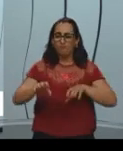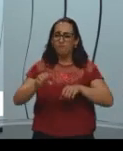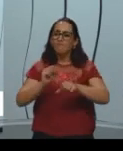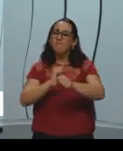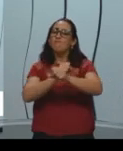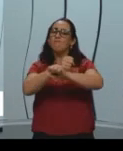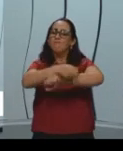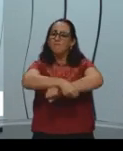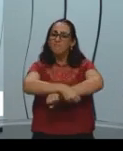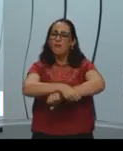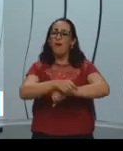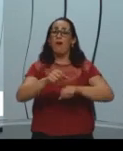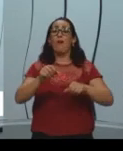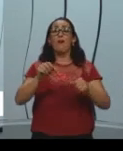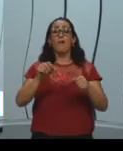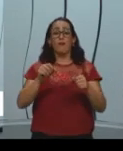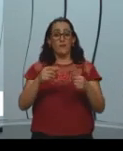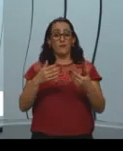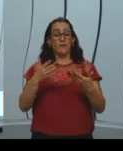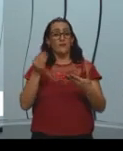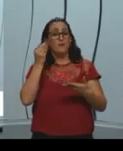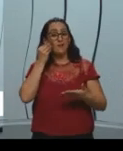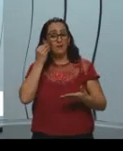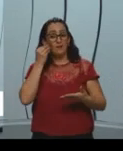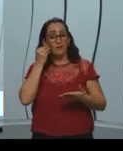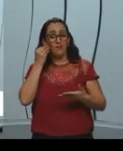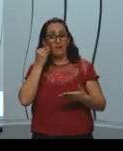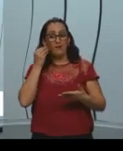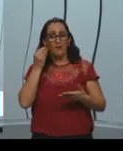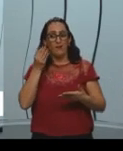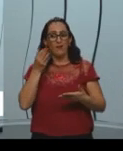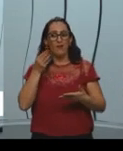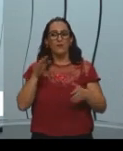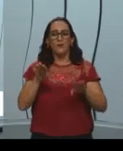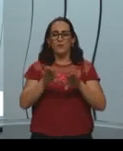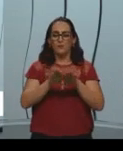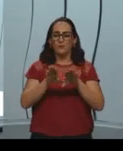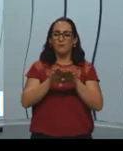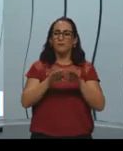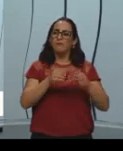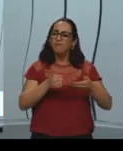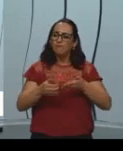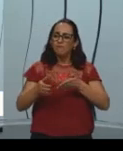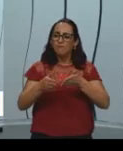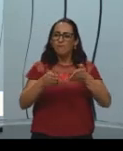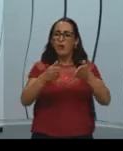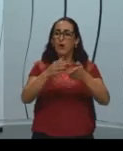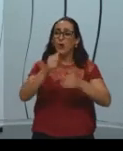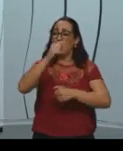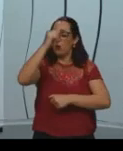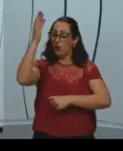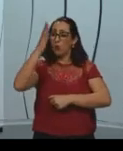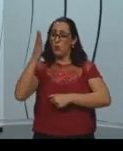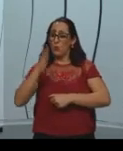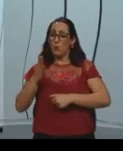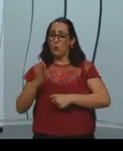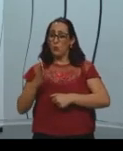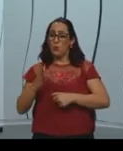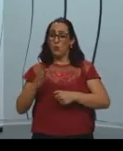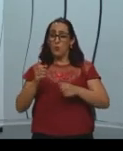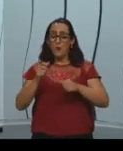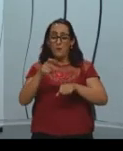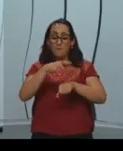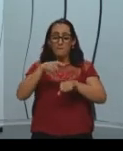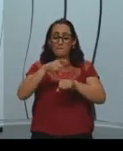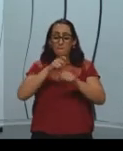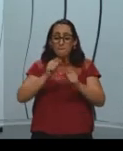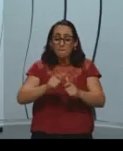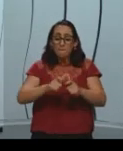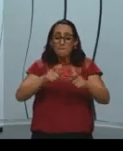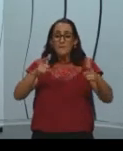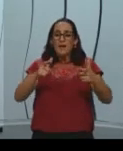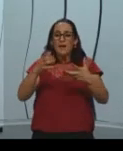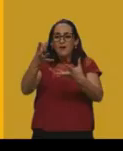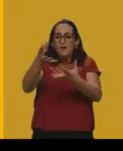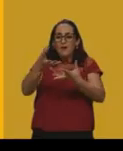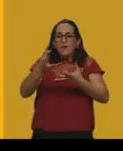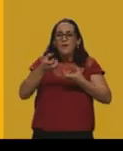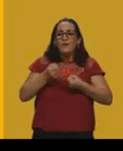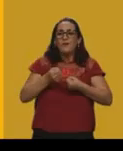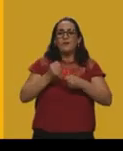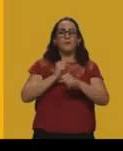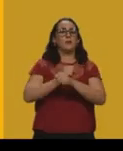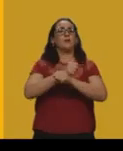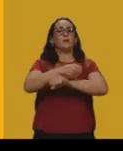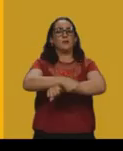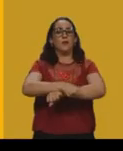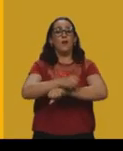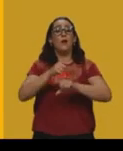caminho. O Brasil é considerado o país que mais recebeu escravos na história, mas a gente pode perceber, observando esse mapa, que outras regiões